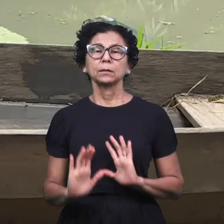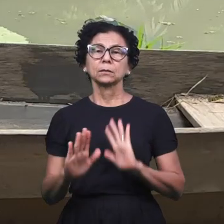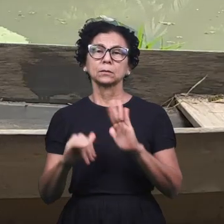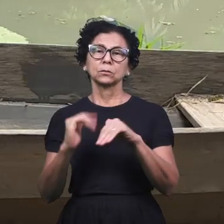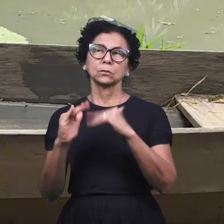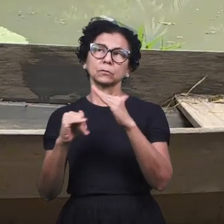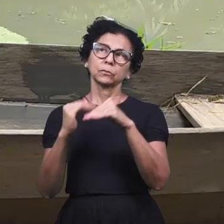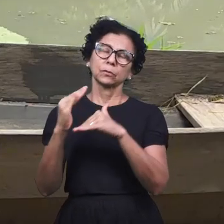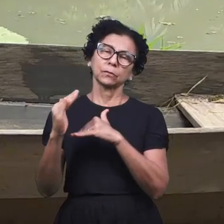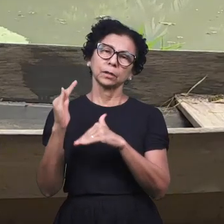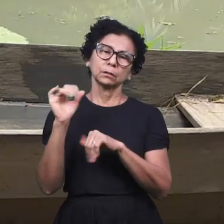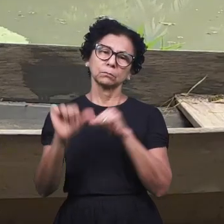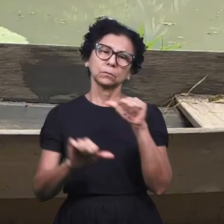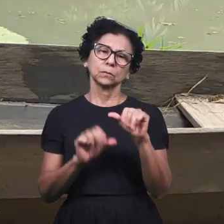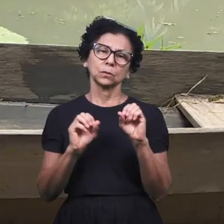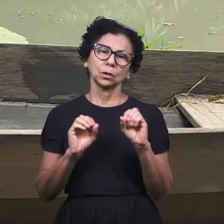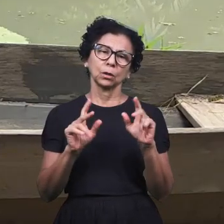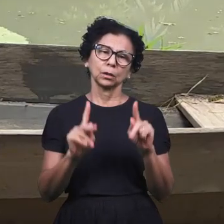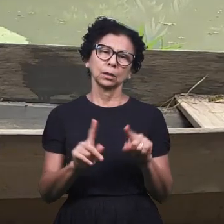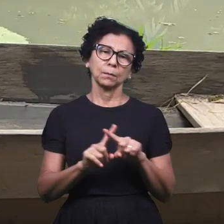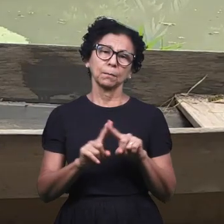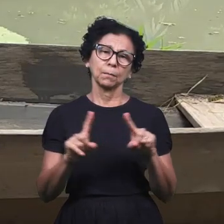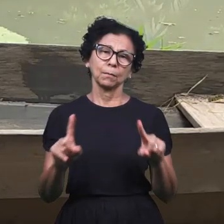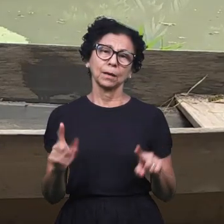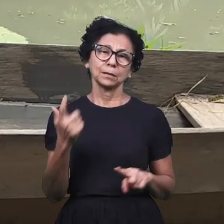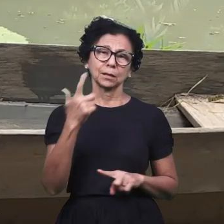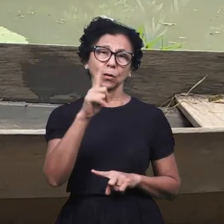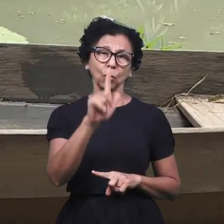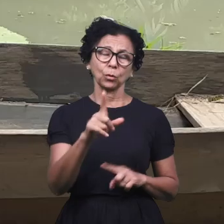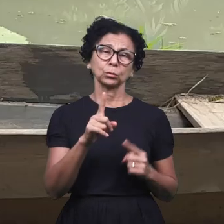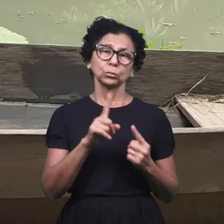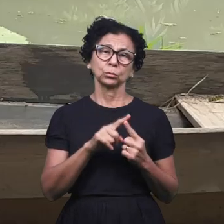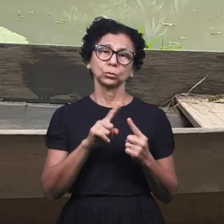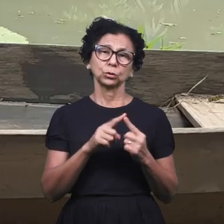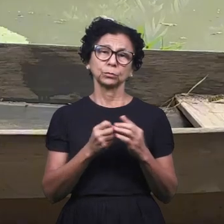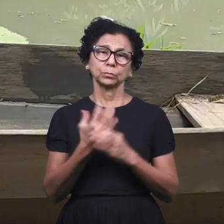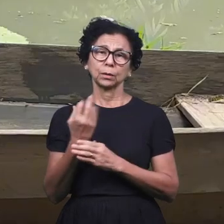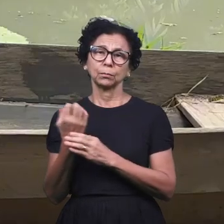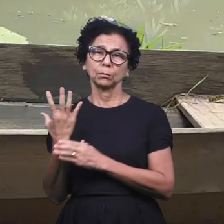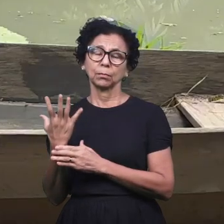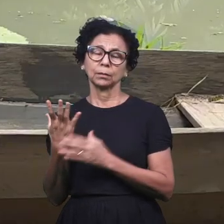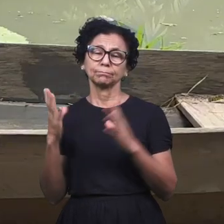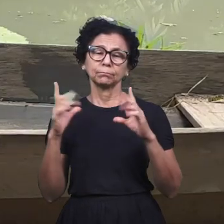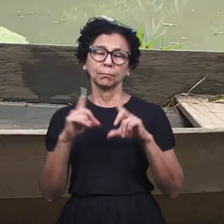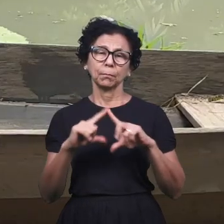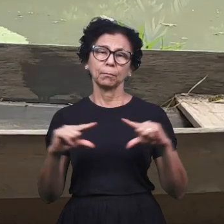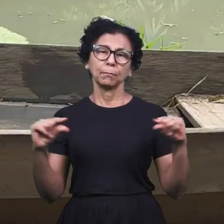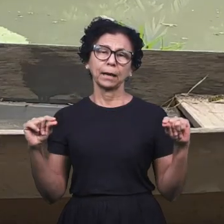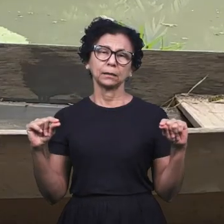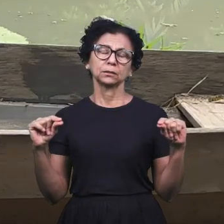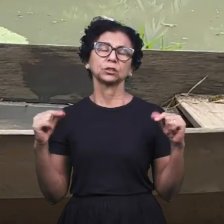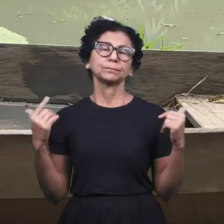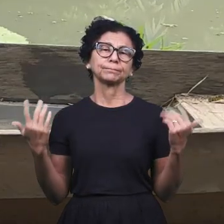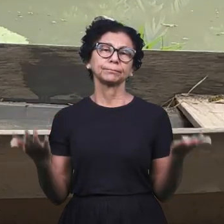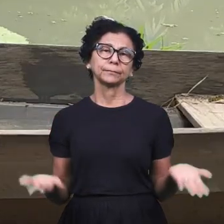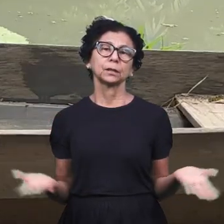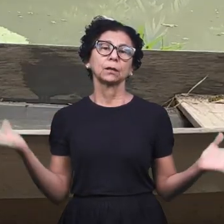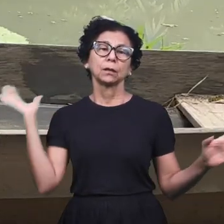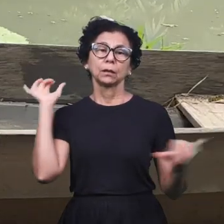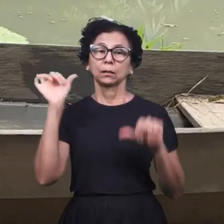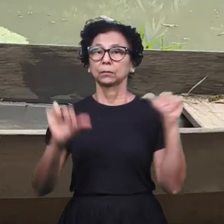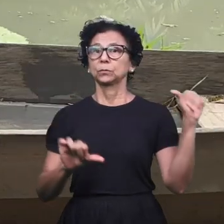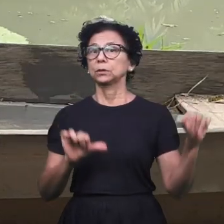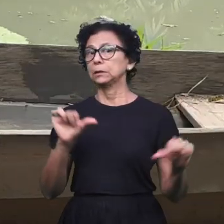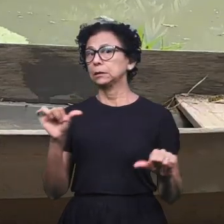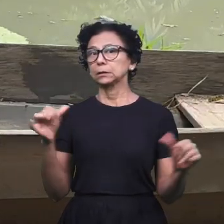mudança, tá tudo certo, mas as que não, a gente acaba tendo uma extinção dessas espécies. Entendi. Então, há sim uma